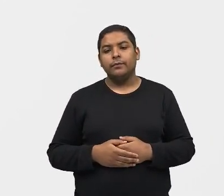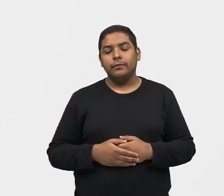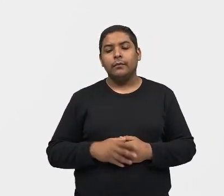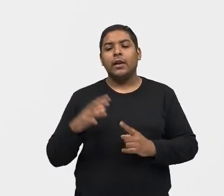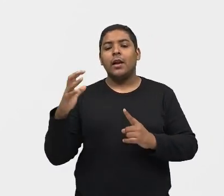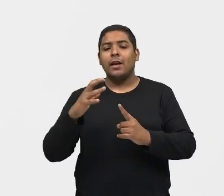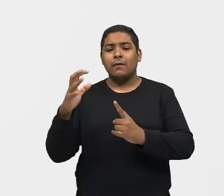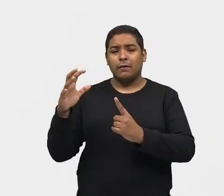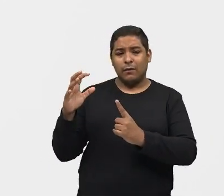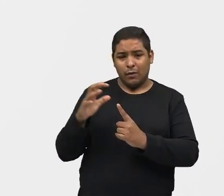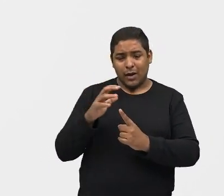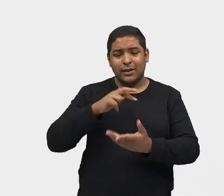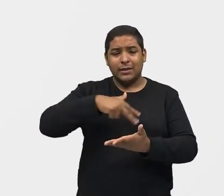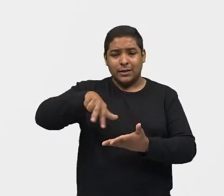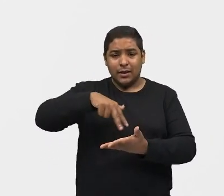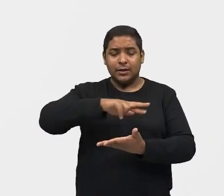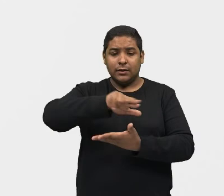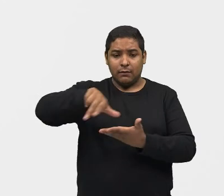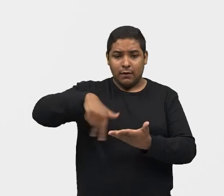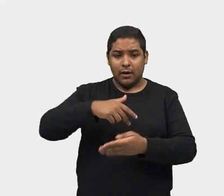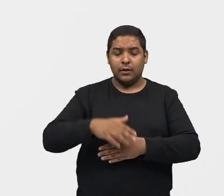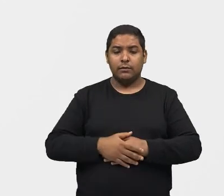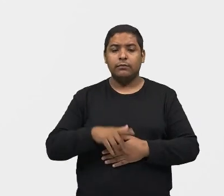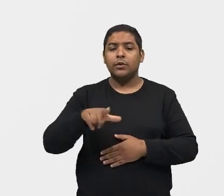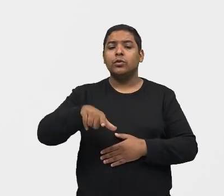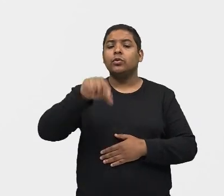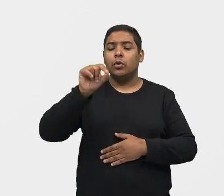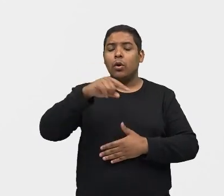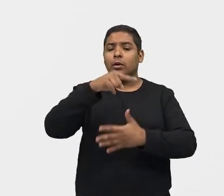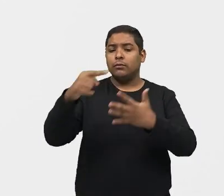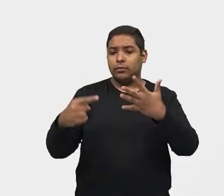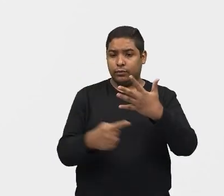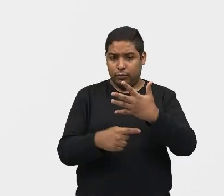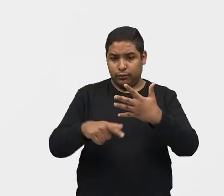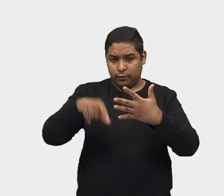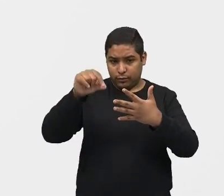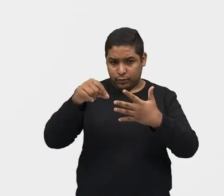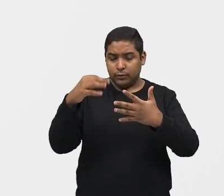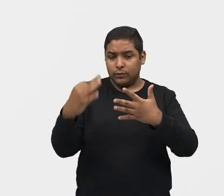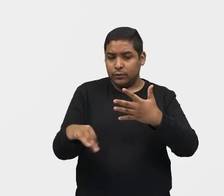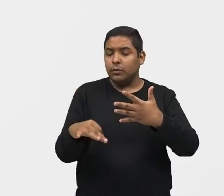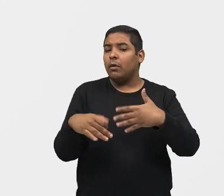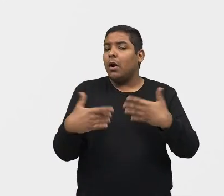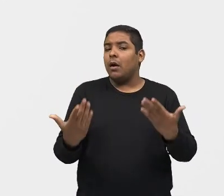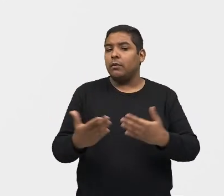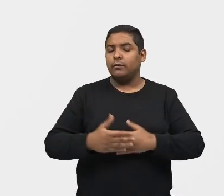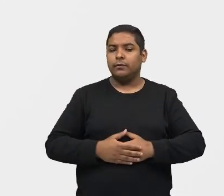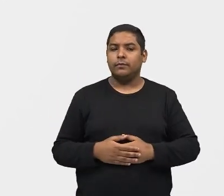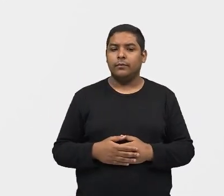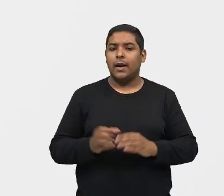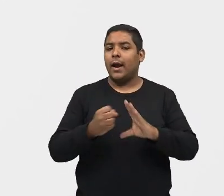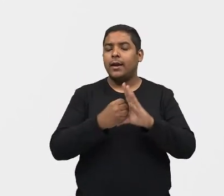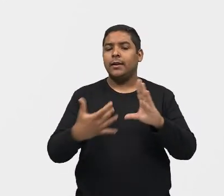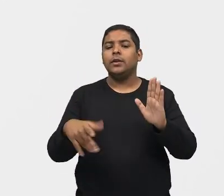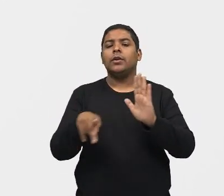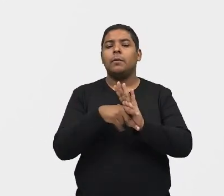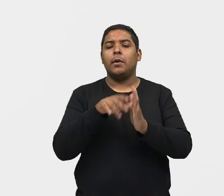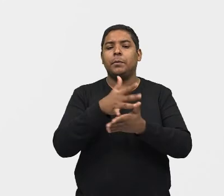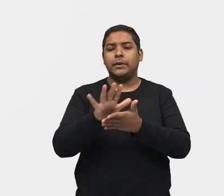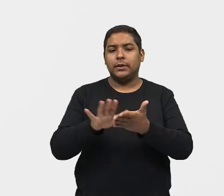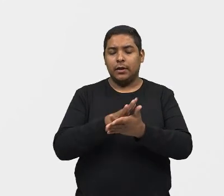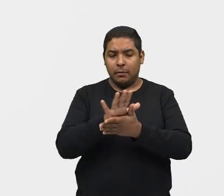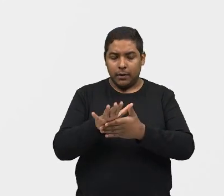mais diversas danças. Assinale a alternativa que caracteriza o samba de gafieira. Vamos lá? Então, nós temos